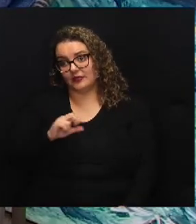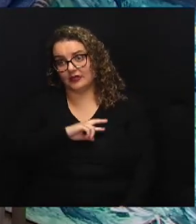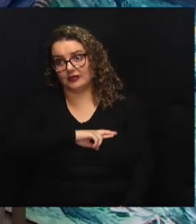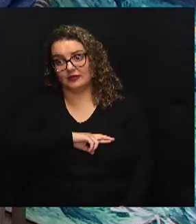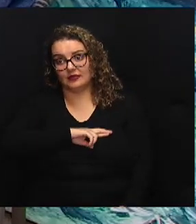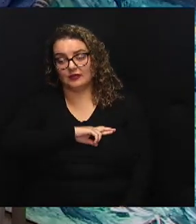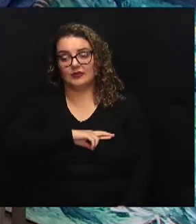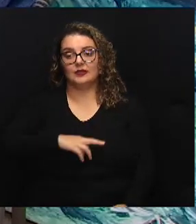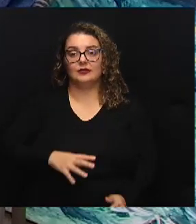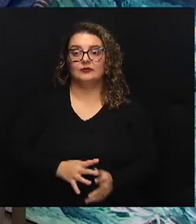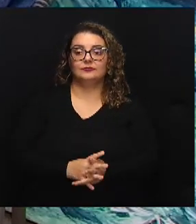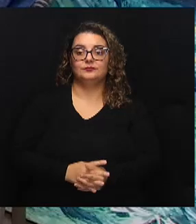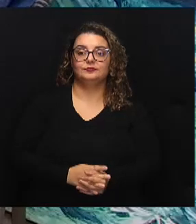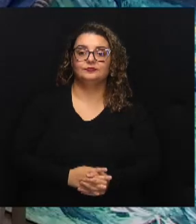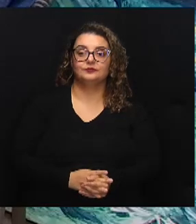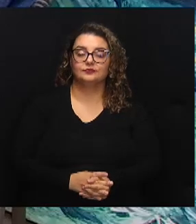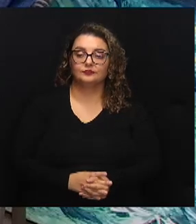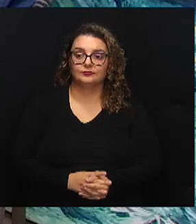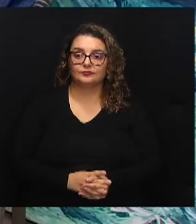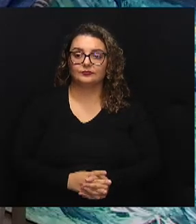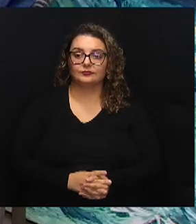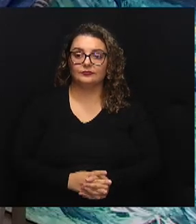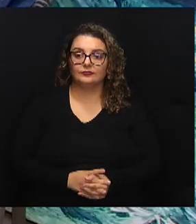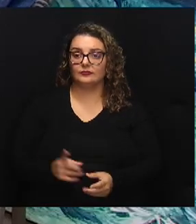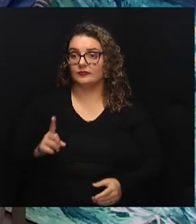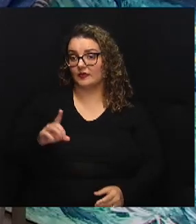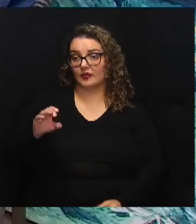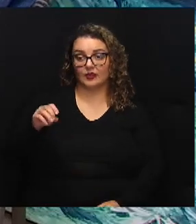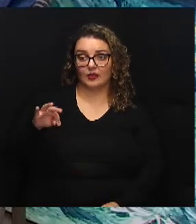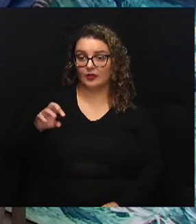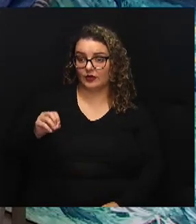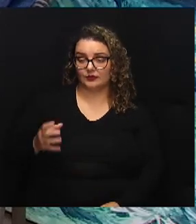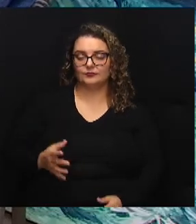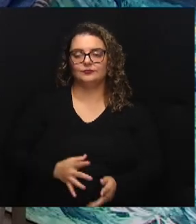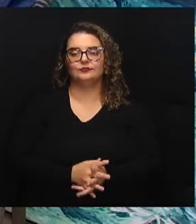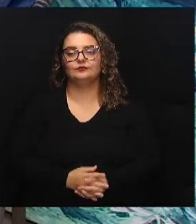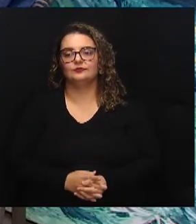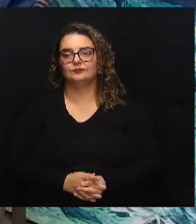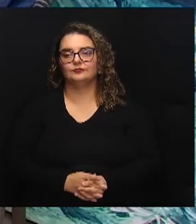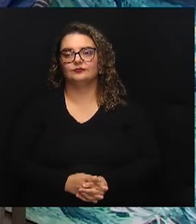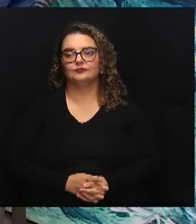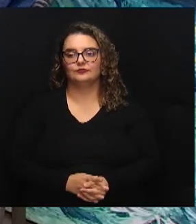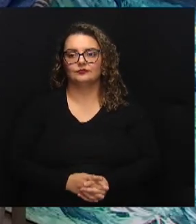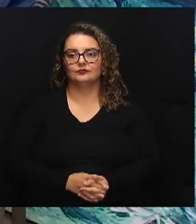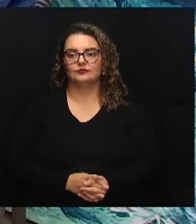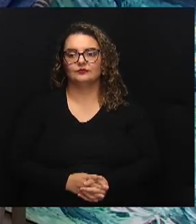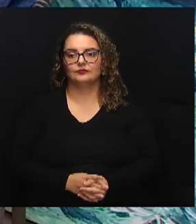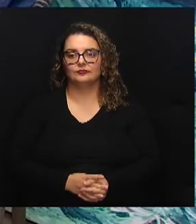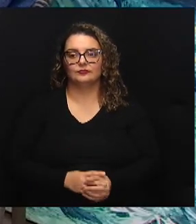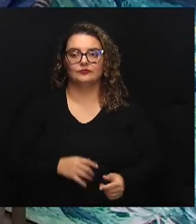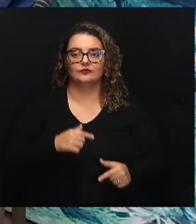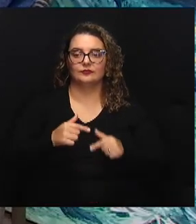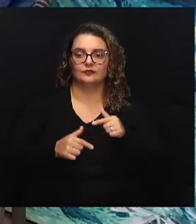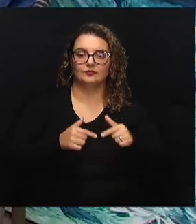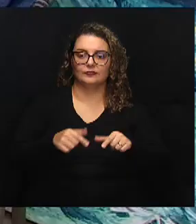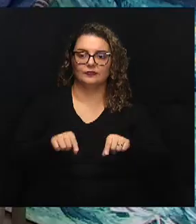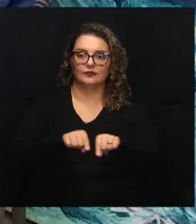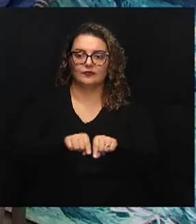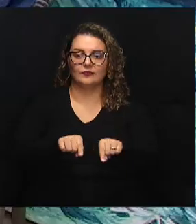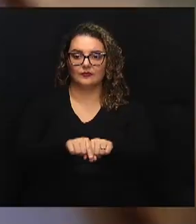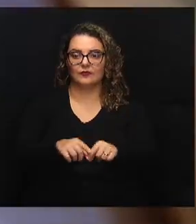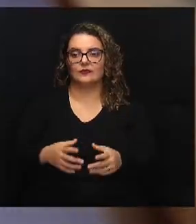é romance, não é conto. E tenho trabalhos também